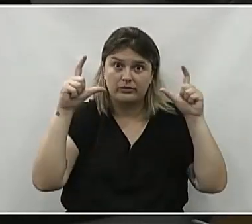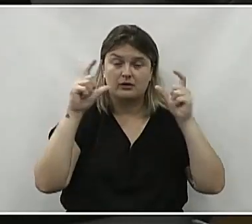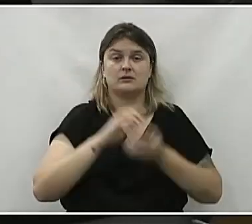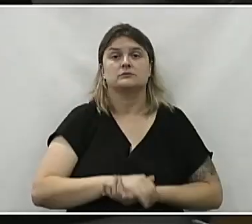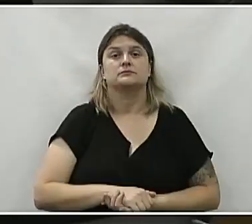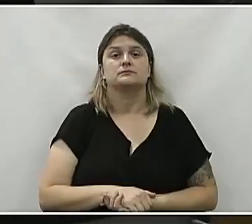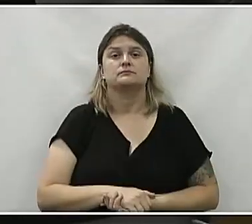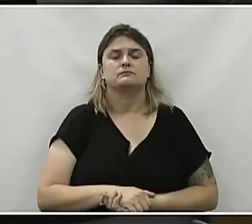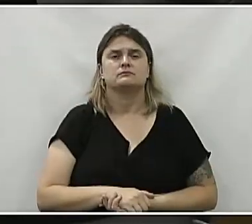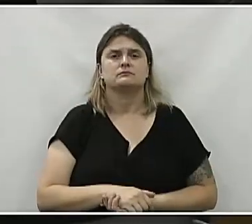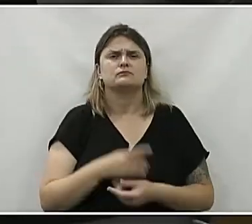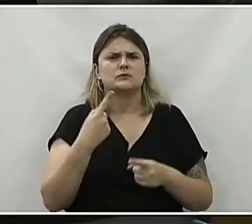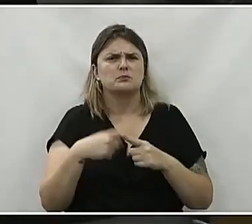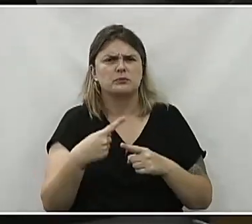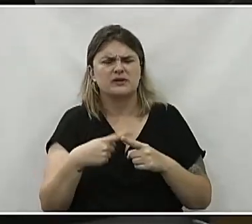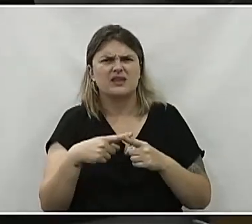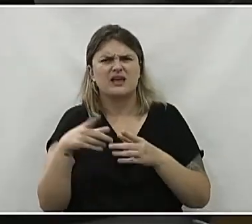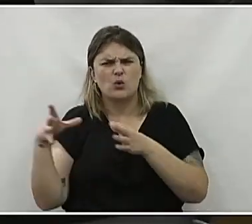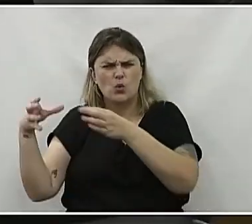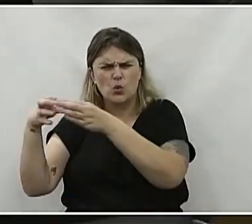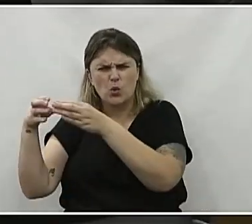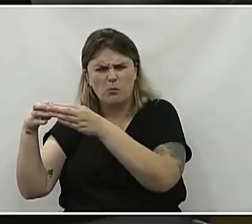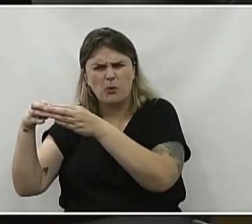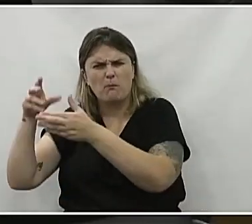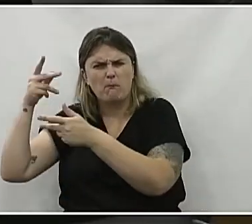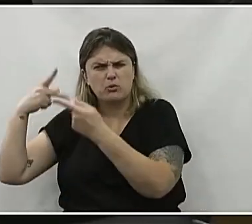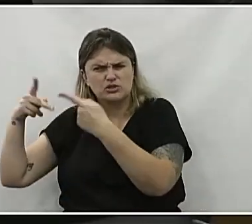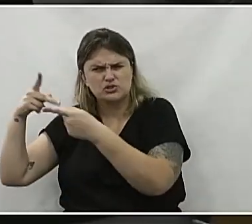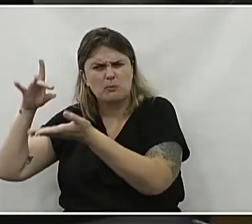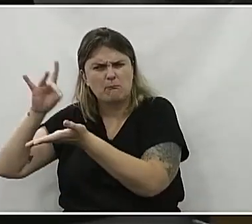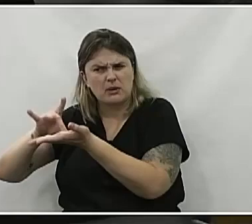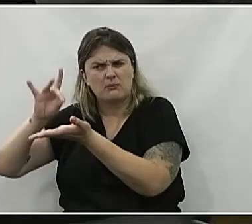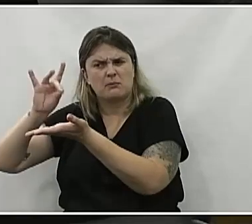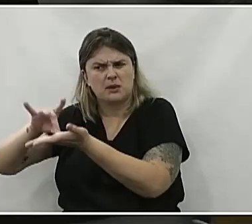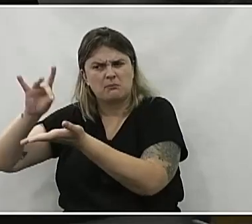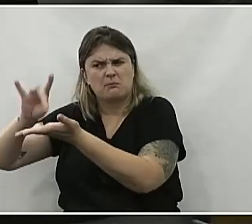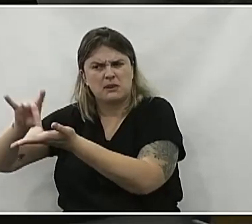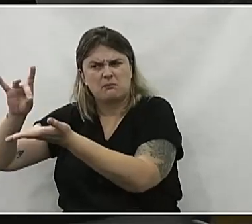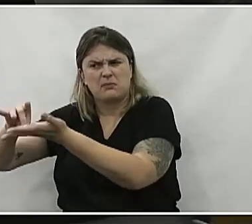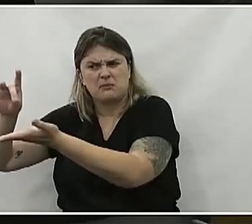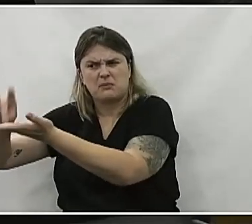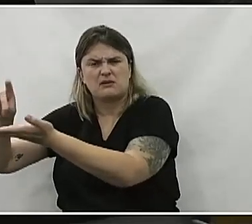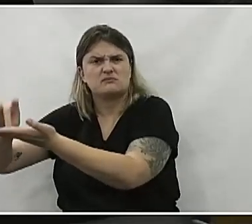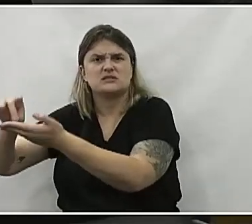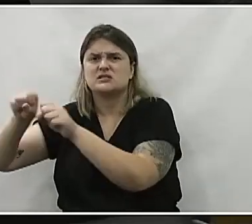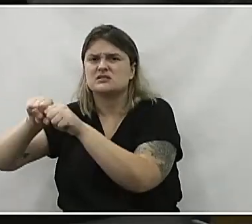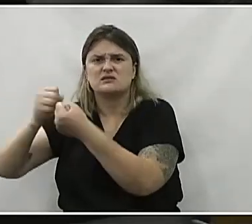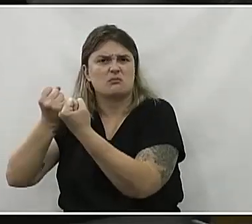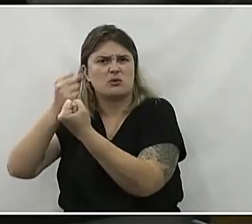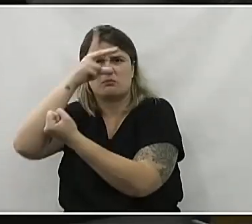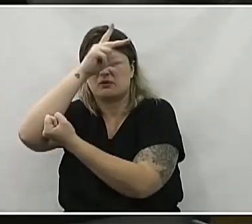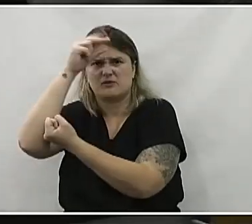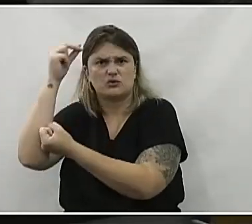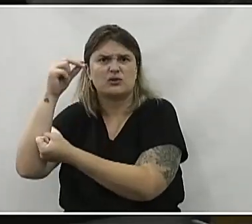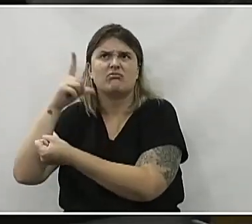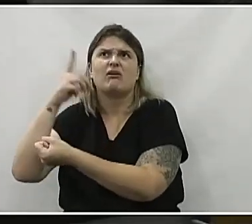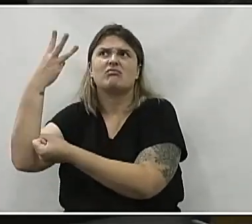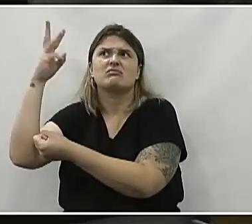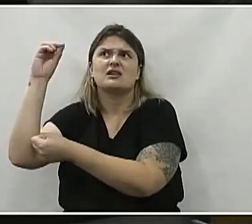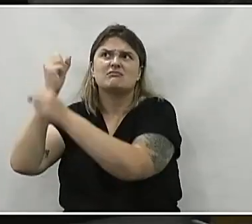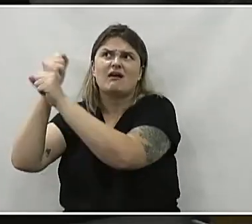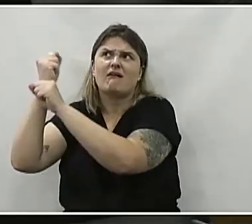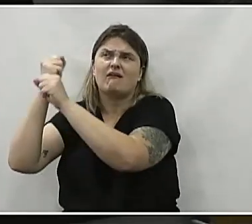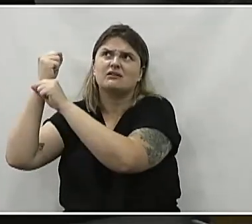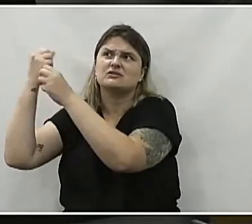ano porque essa corja que tá ali definhar a prefeitura nesses 30 anos que estão